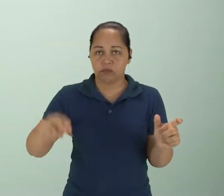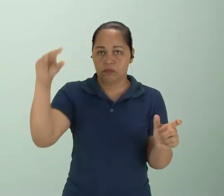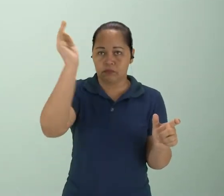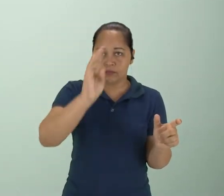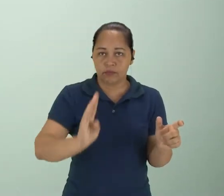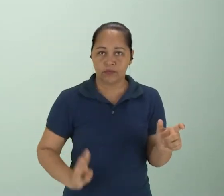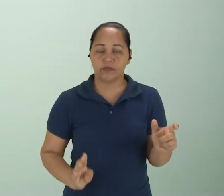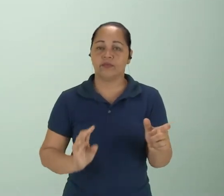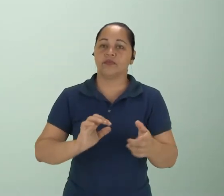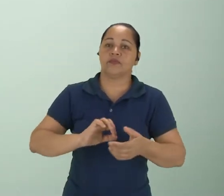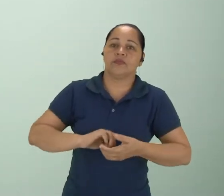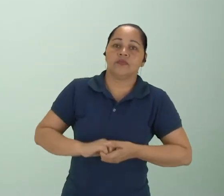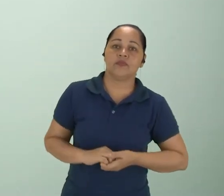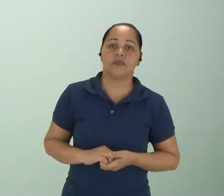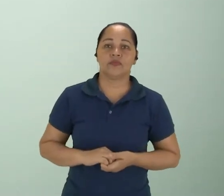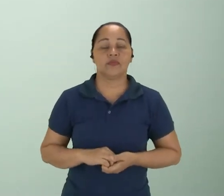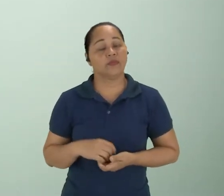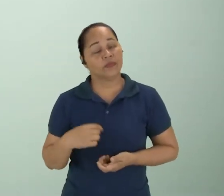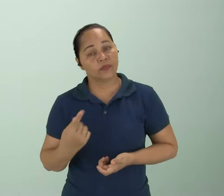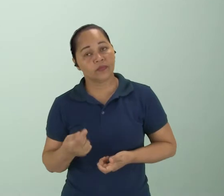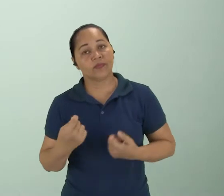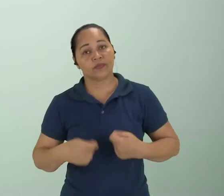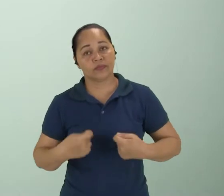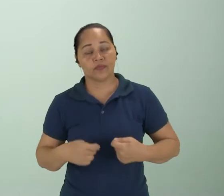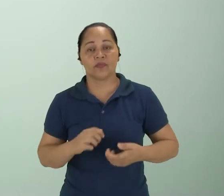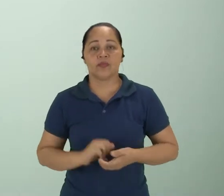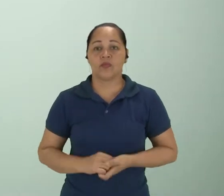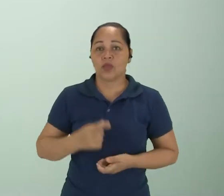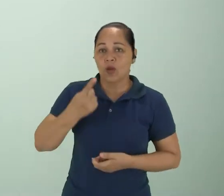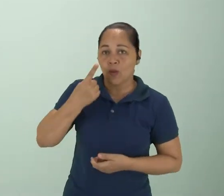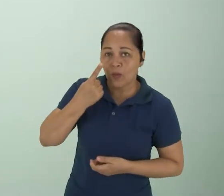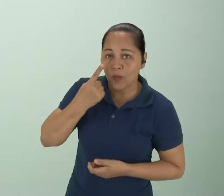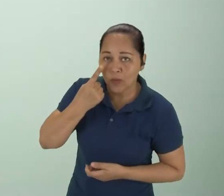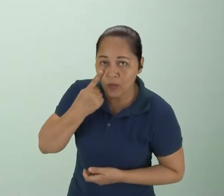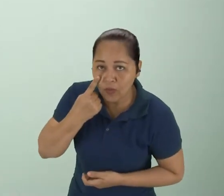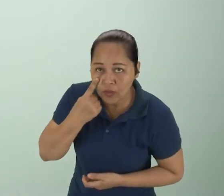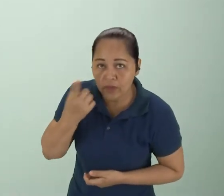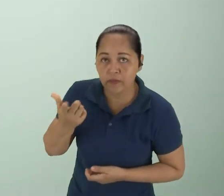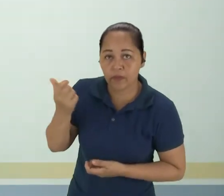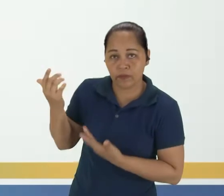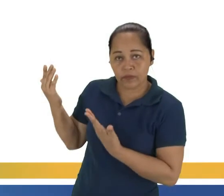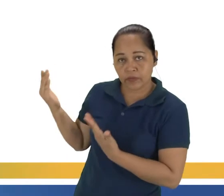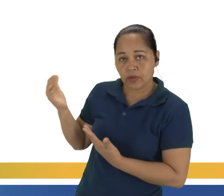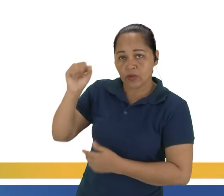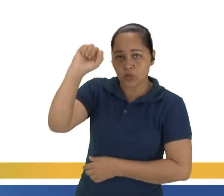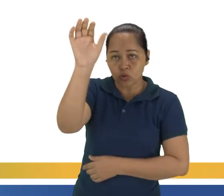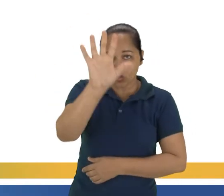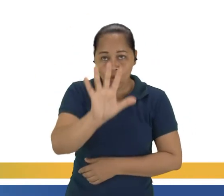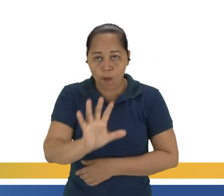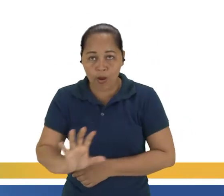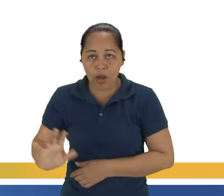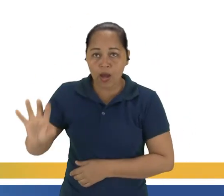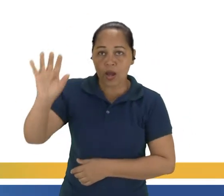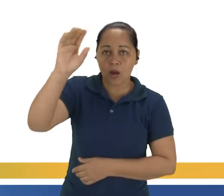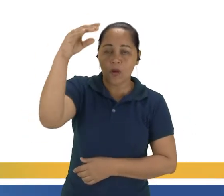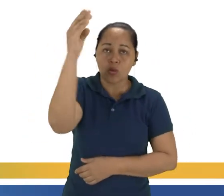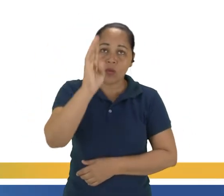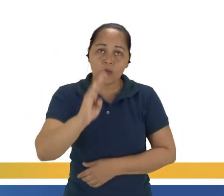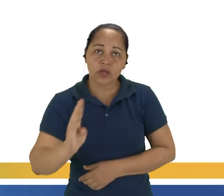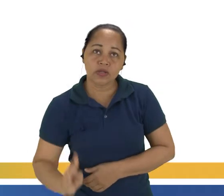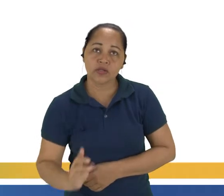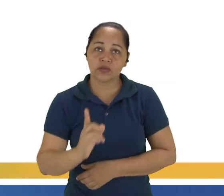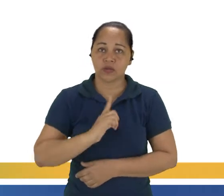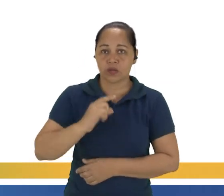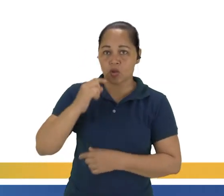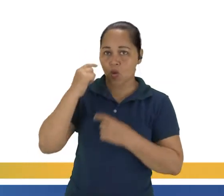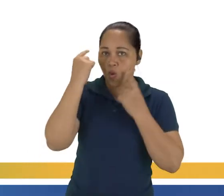diversificação cultural que temos no Brasil. Dá uma olhadinha nesse mapa, temos a diversidade cultural do Brasil, nós temos rostos, nós temos